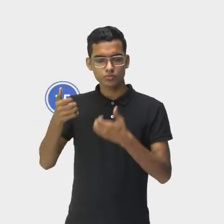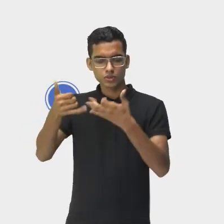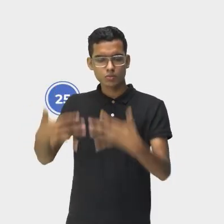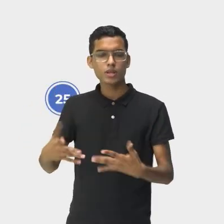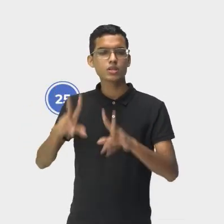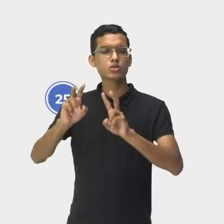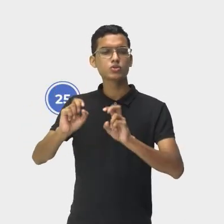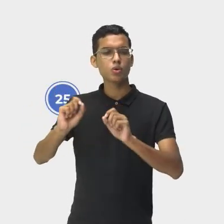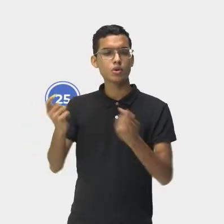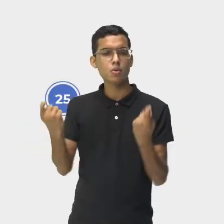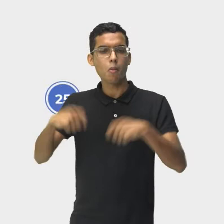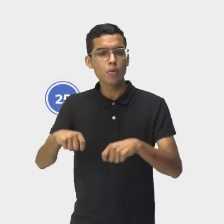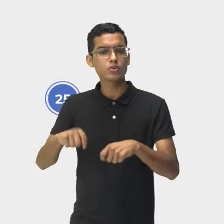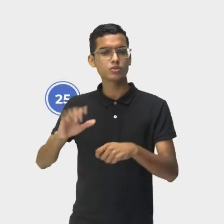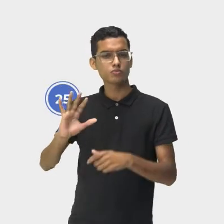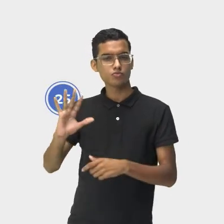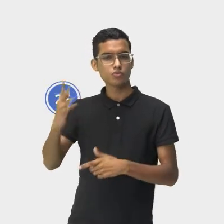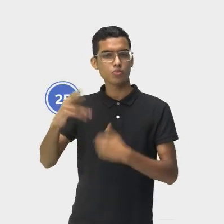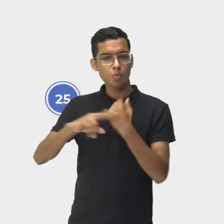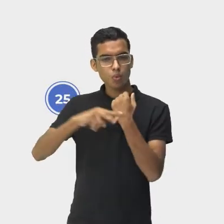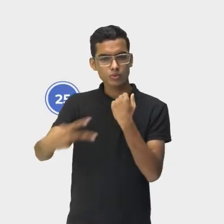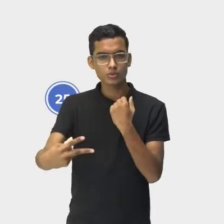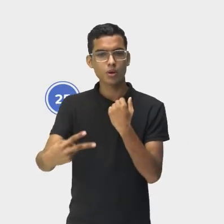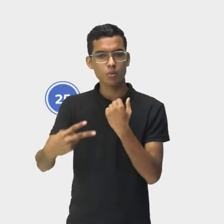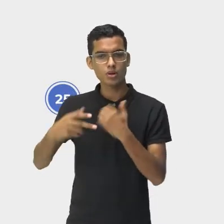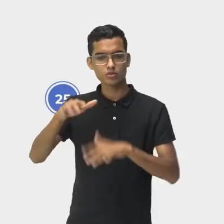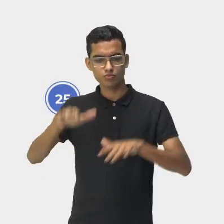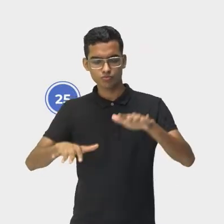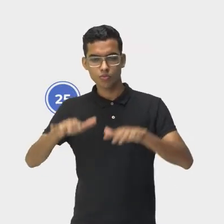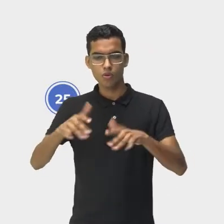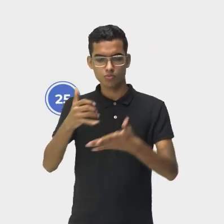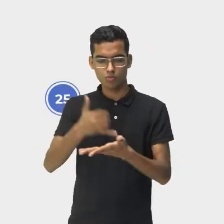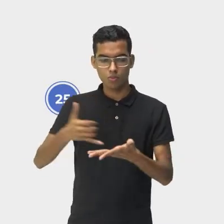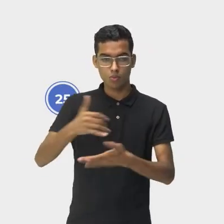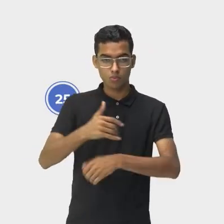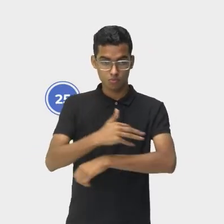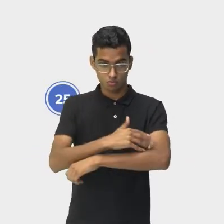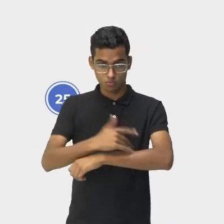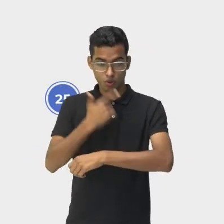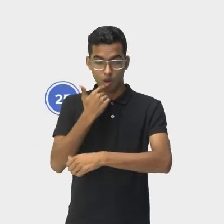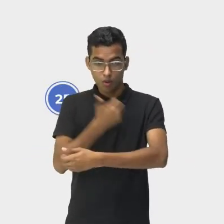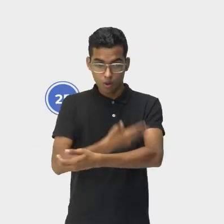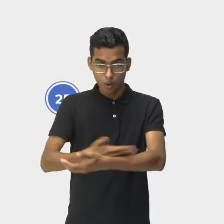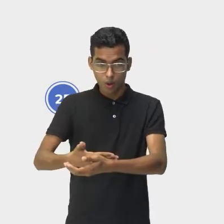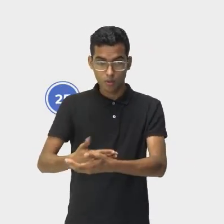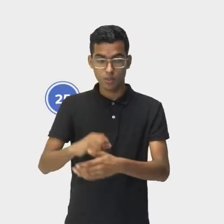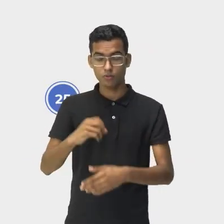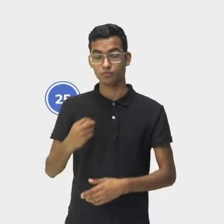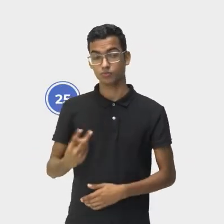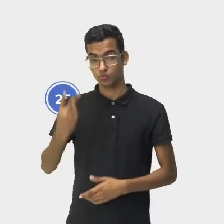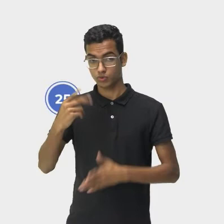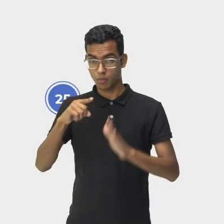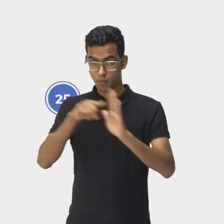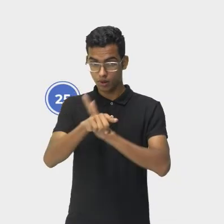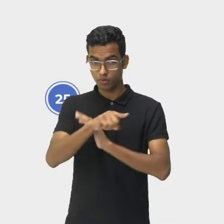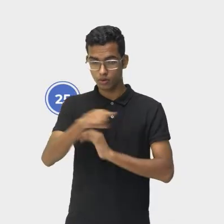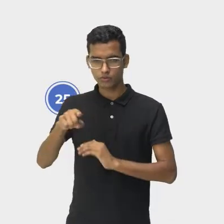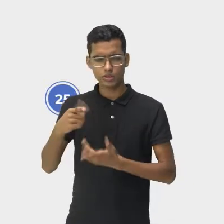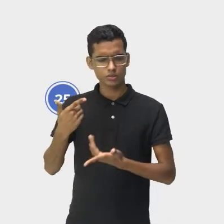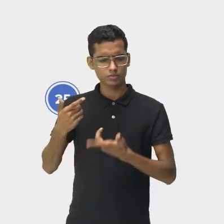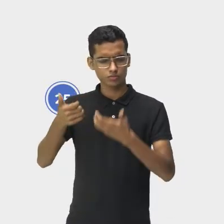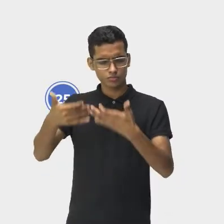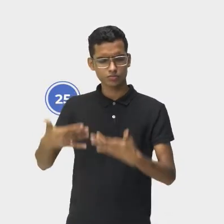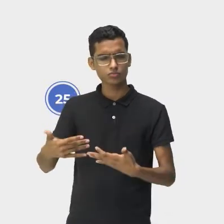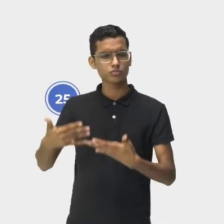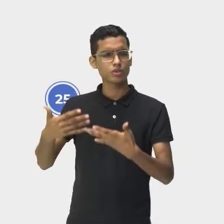causas deste desequilíbrio lipídico. Agora é com vocês, lembrando que são 2 questões abertas, então vocês vão ter que escrever um textinho